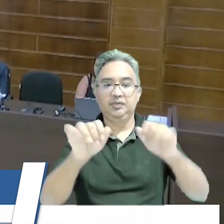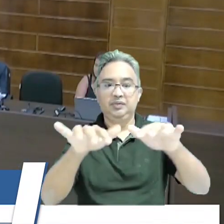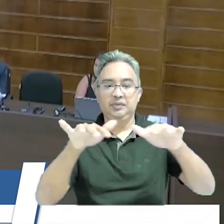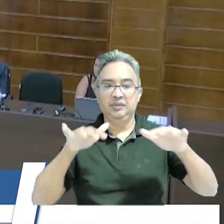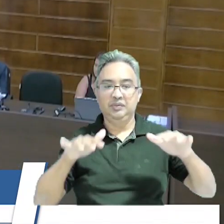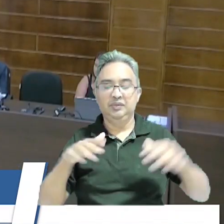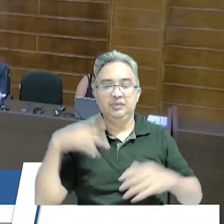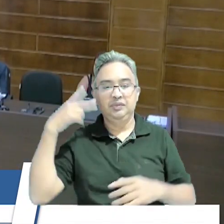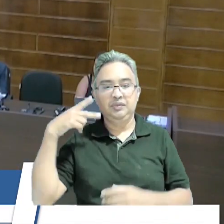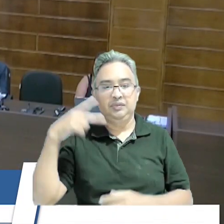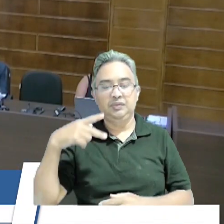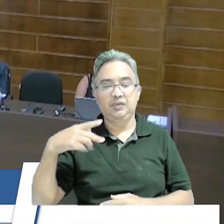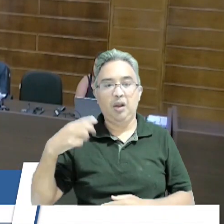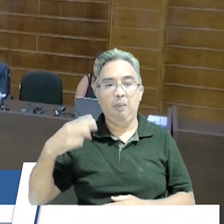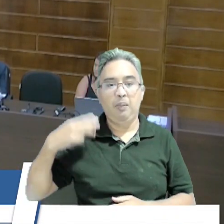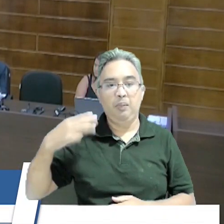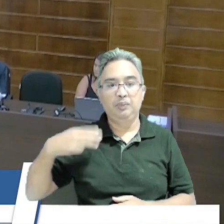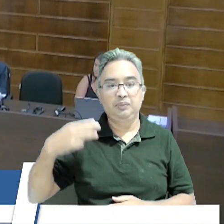Pastor Palamon.